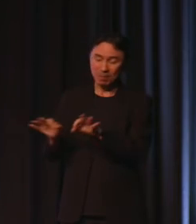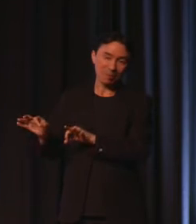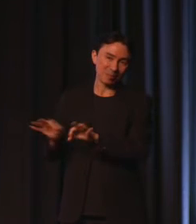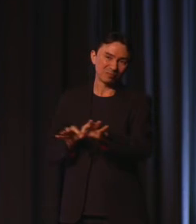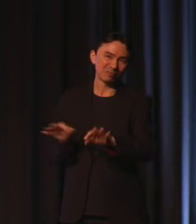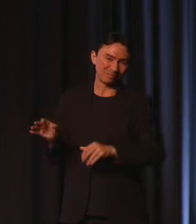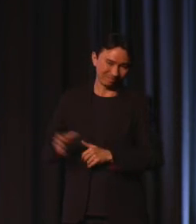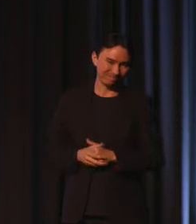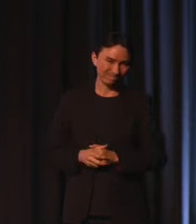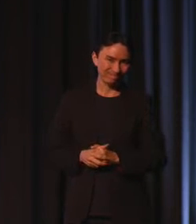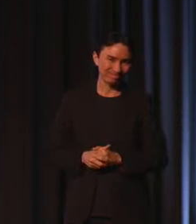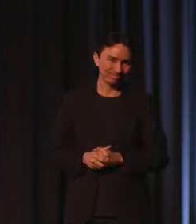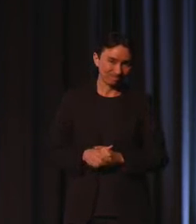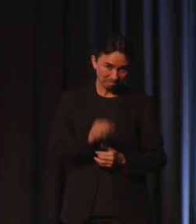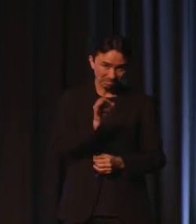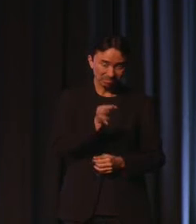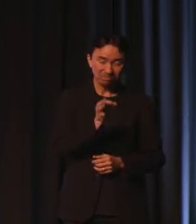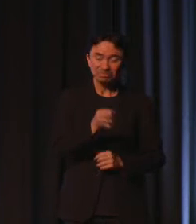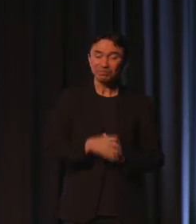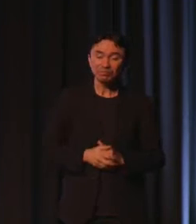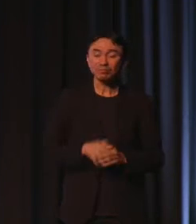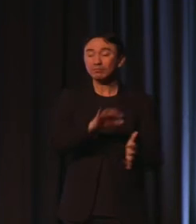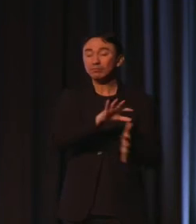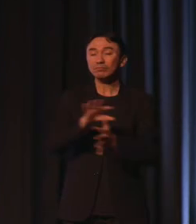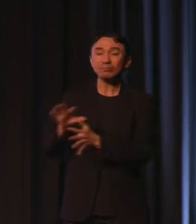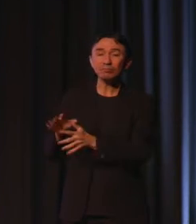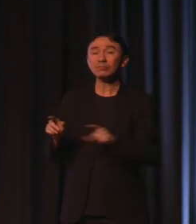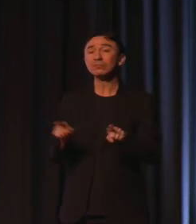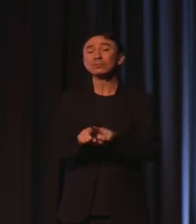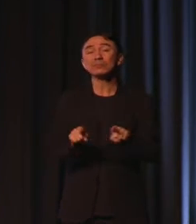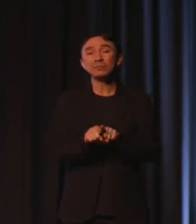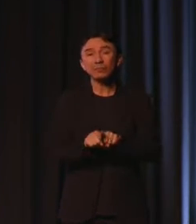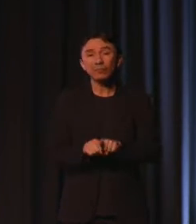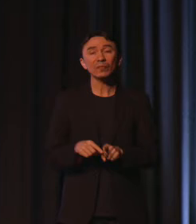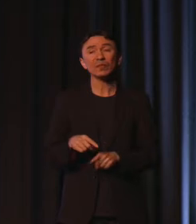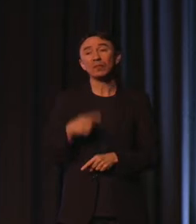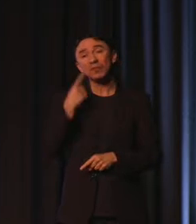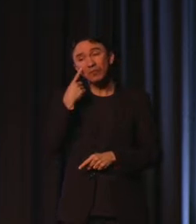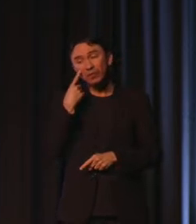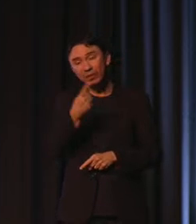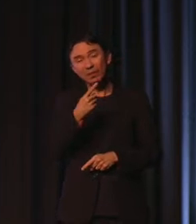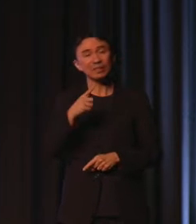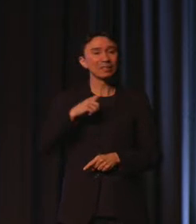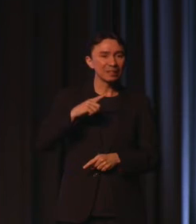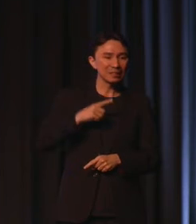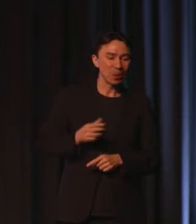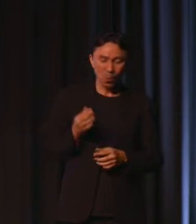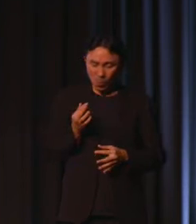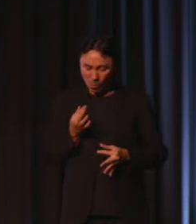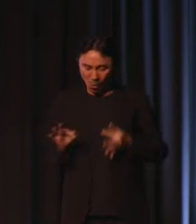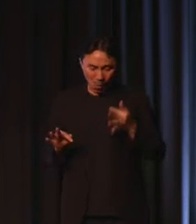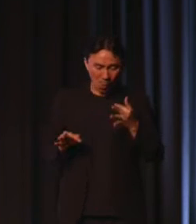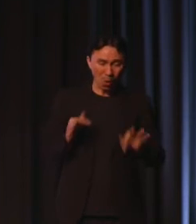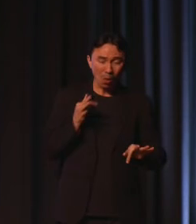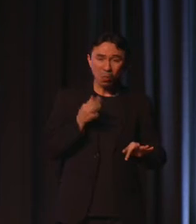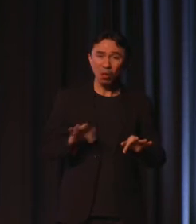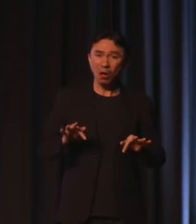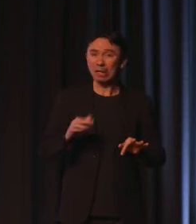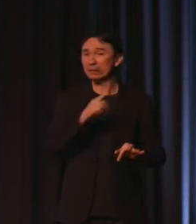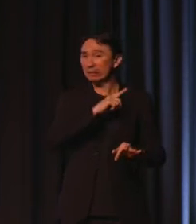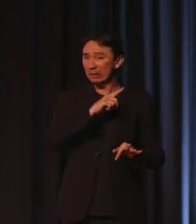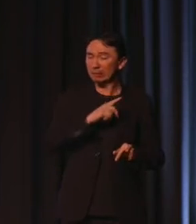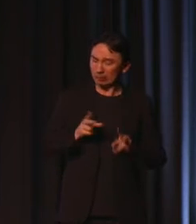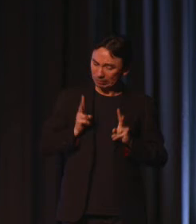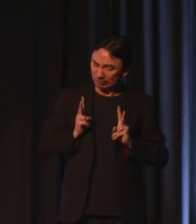olhar também, né, para se ele sente alguma dor crônica, né? Então, como que tem sido o seu